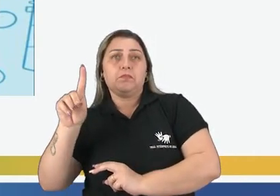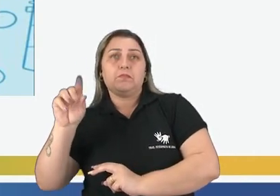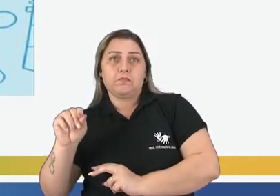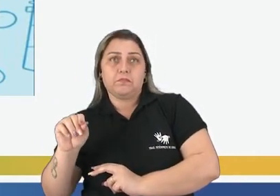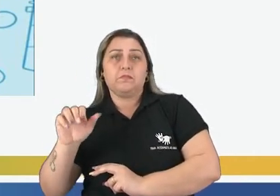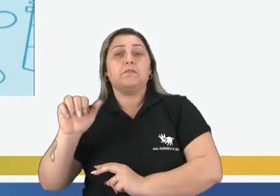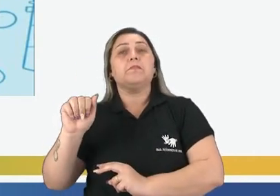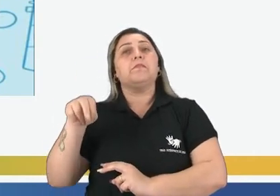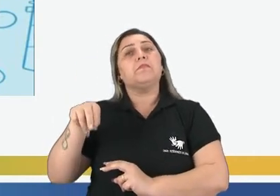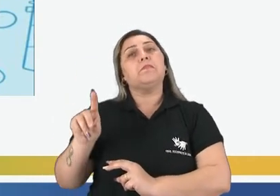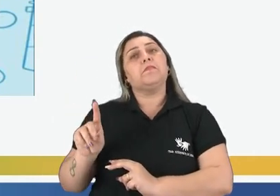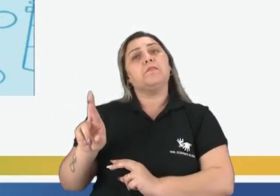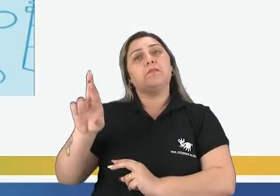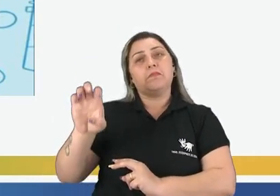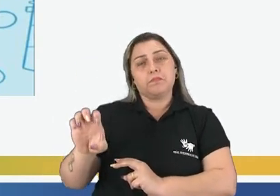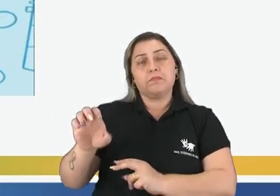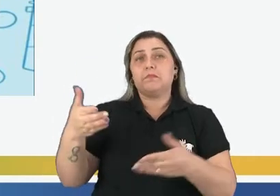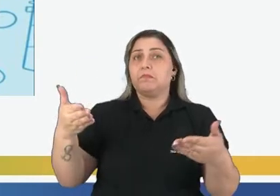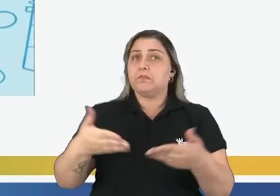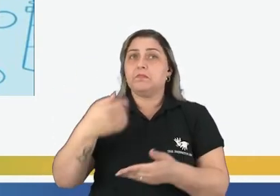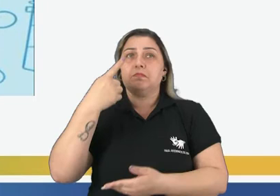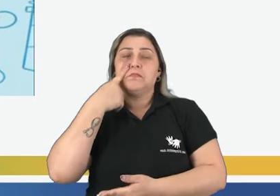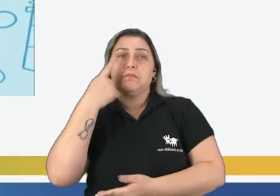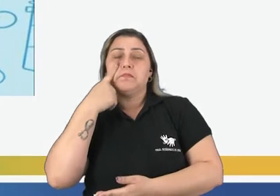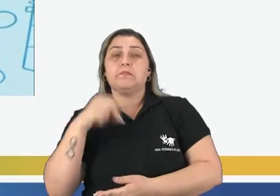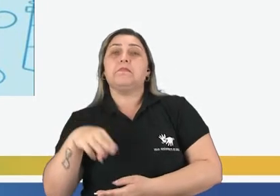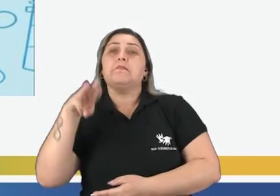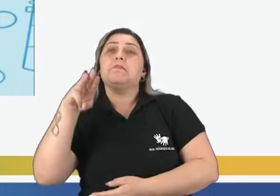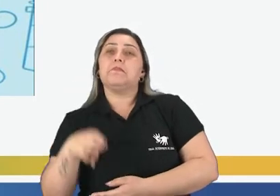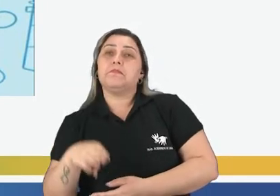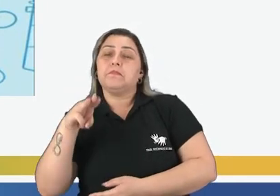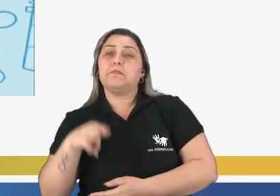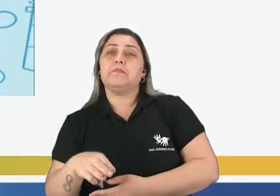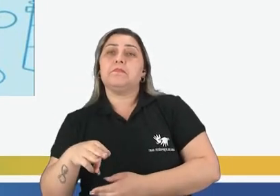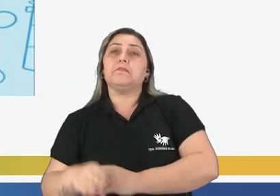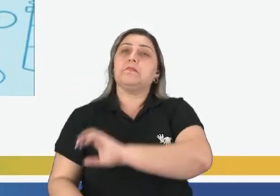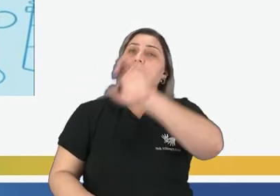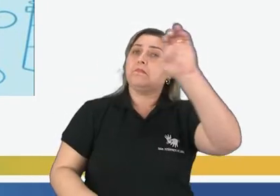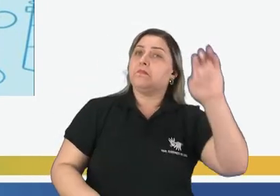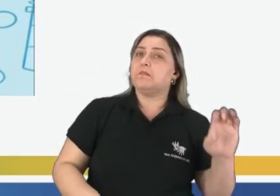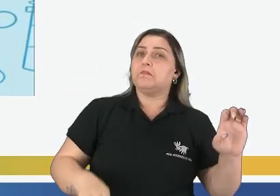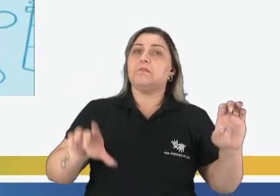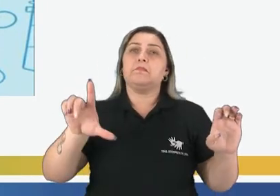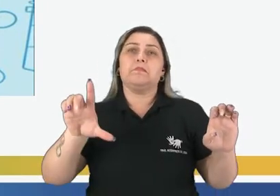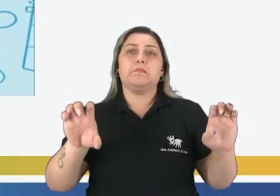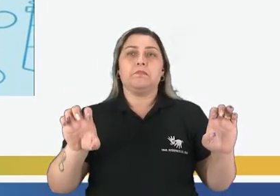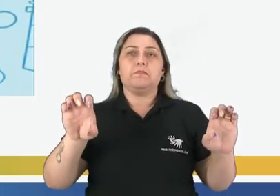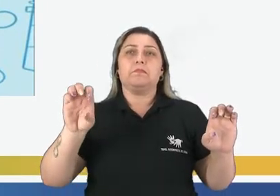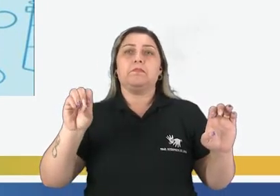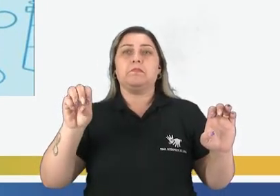André. Muito bem. Agora vamos observar quem está na esquerda de Leonardo.